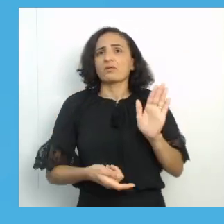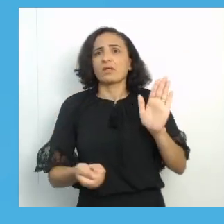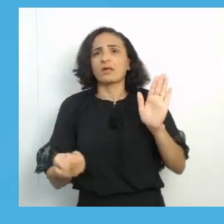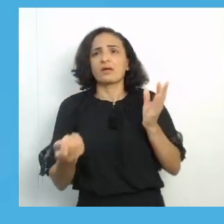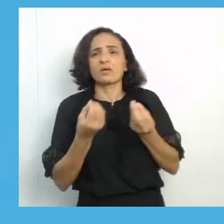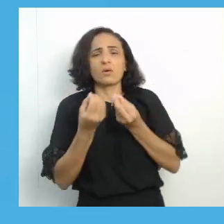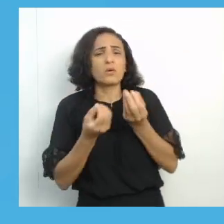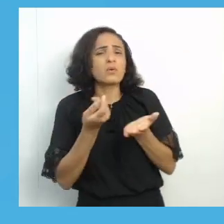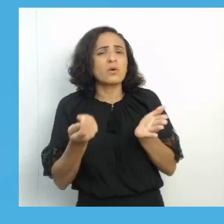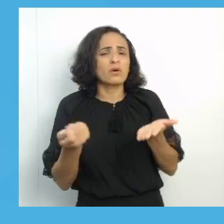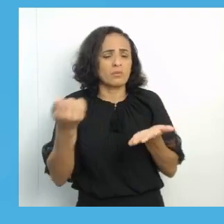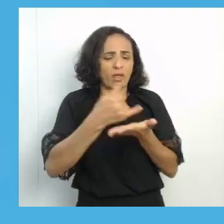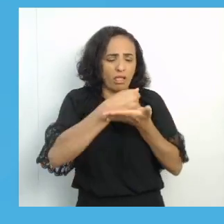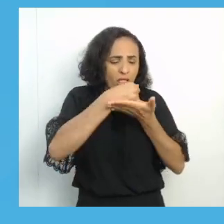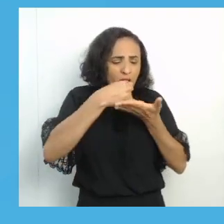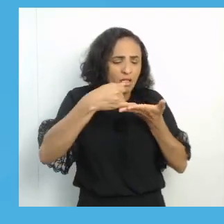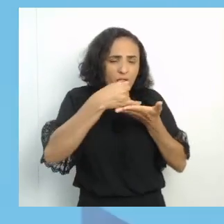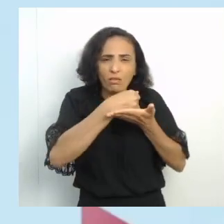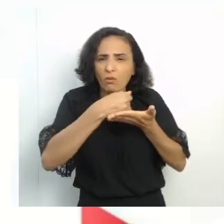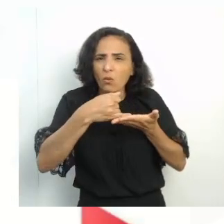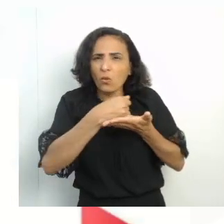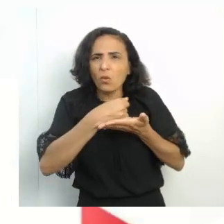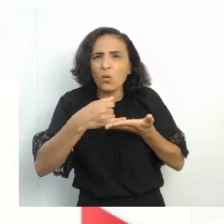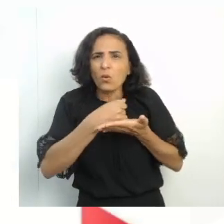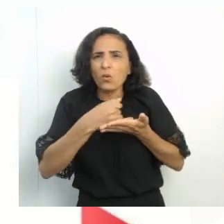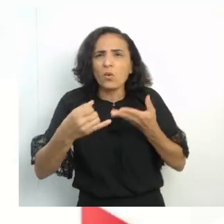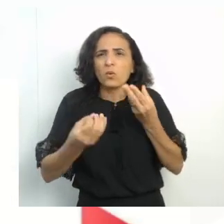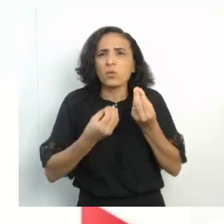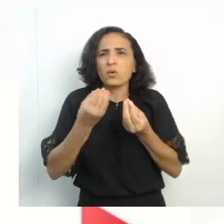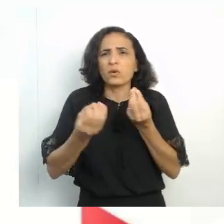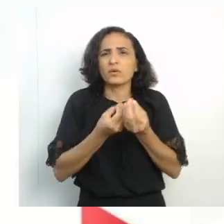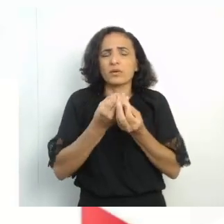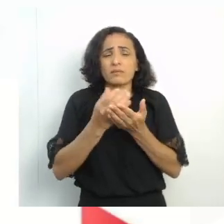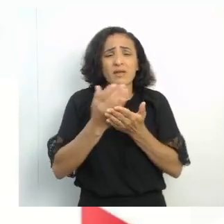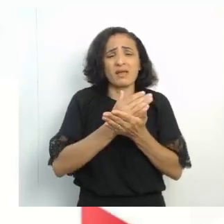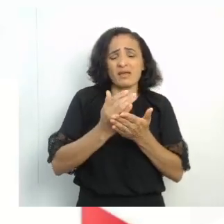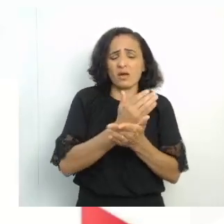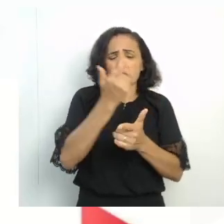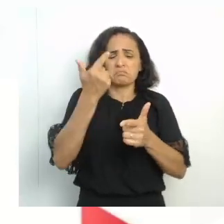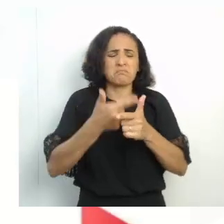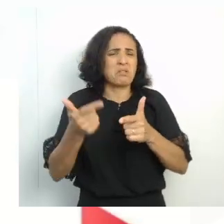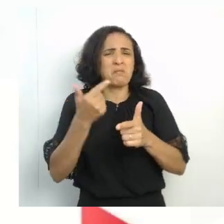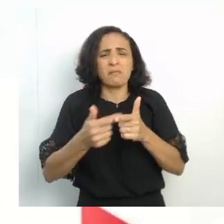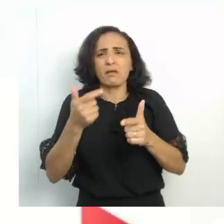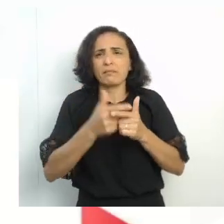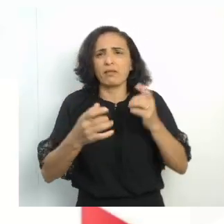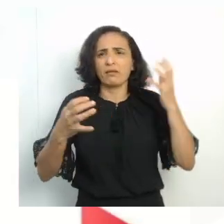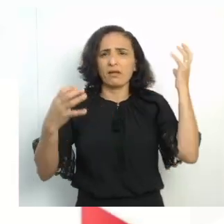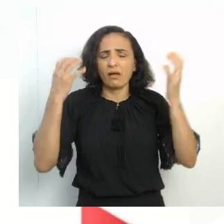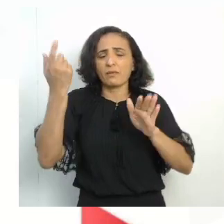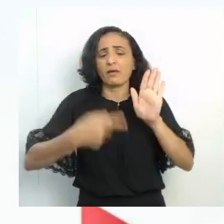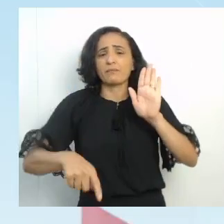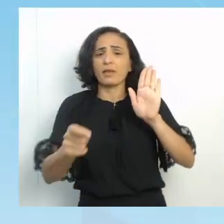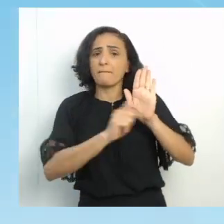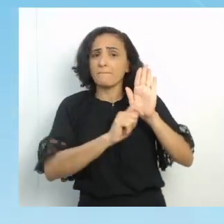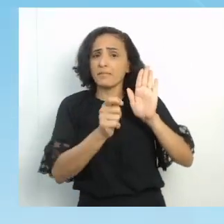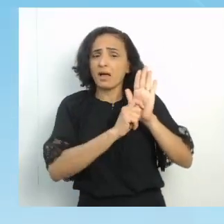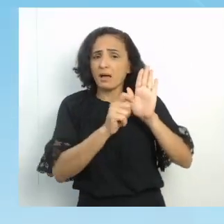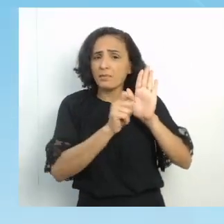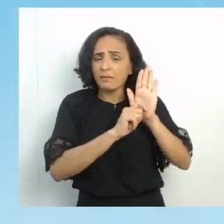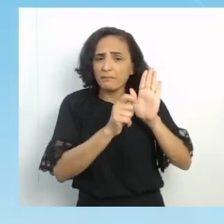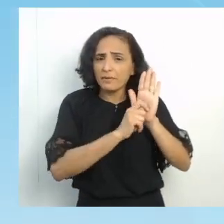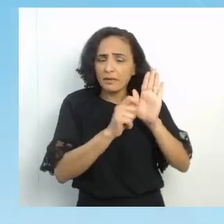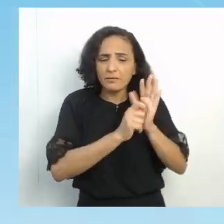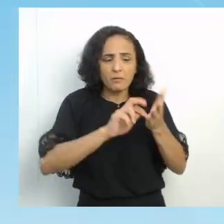e anfetaminas. E as perturbadoras, a gente vai ter a maconha e o